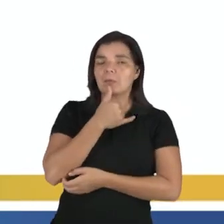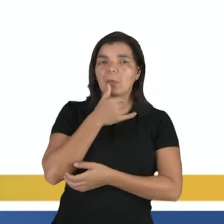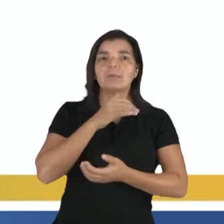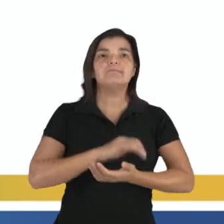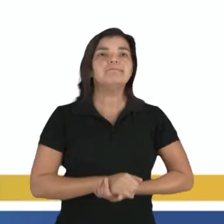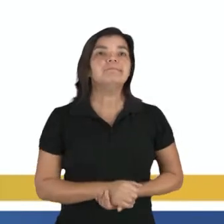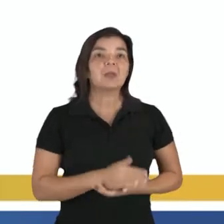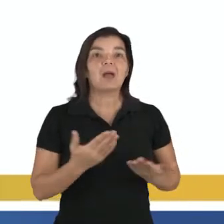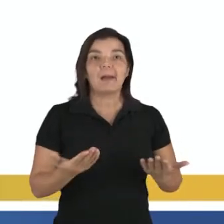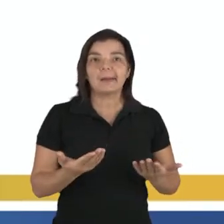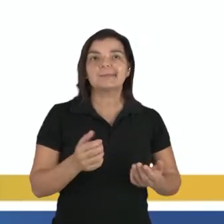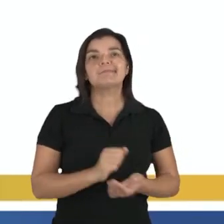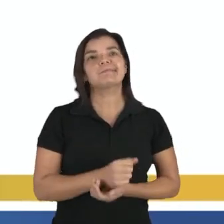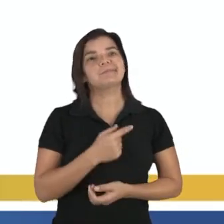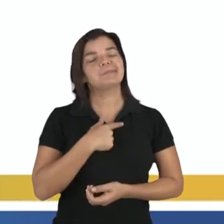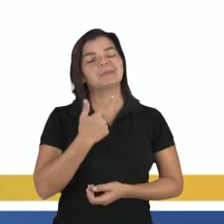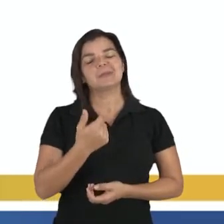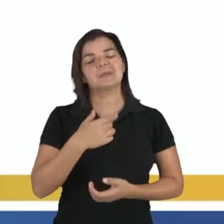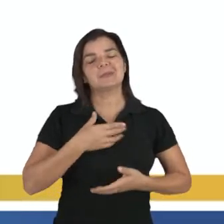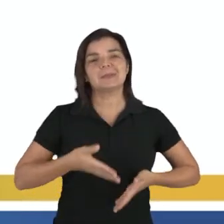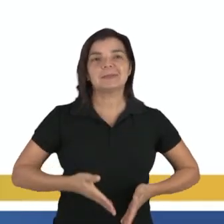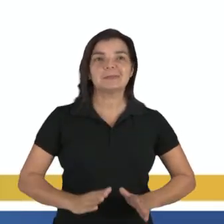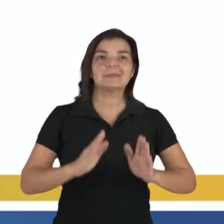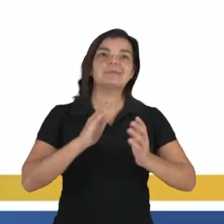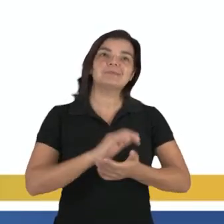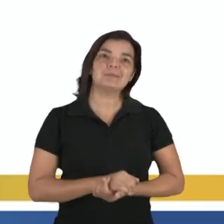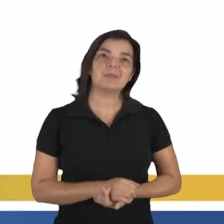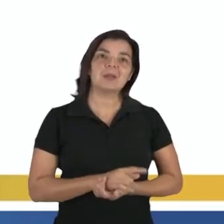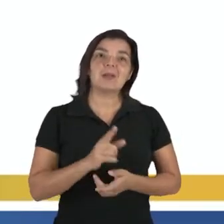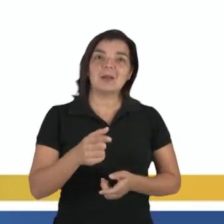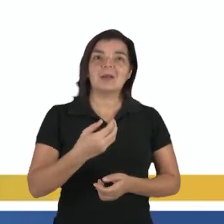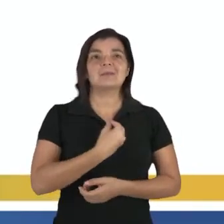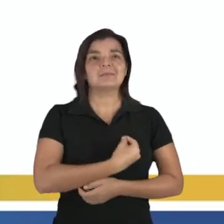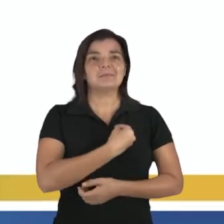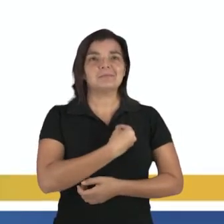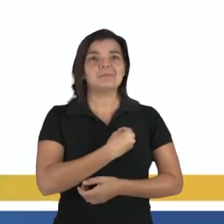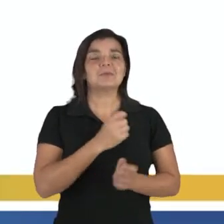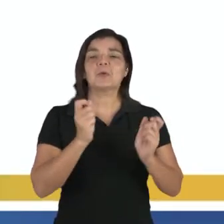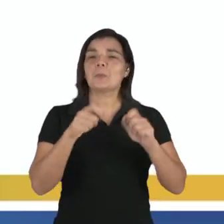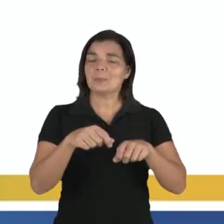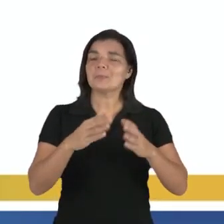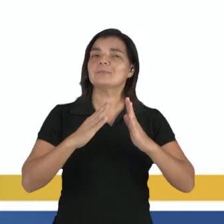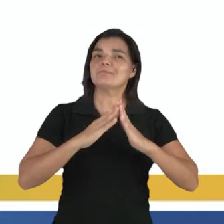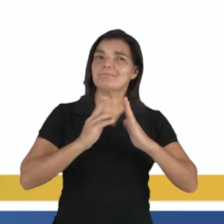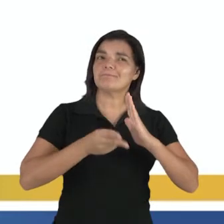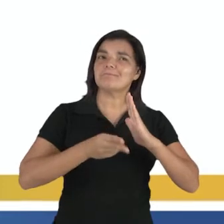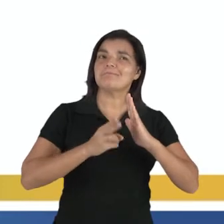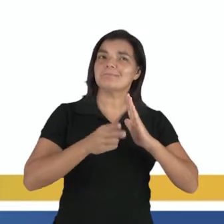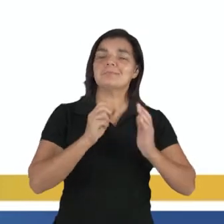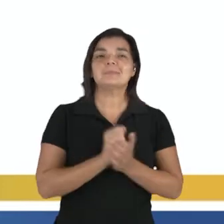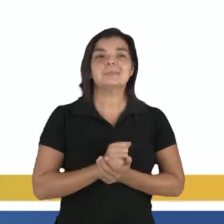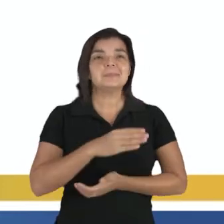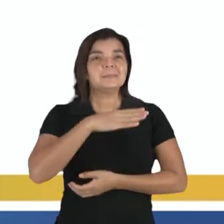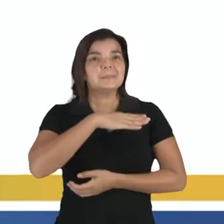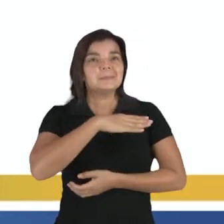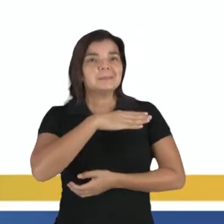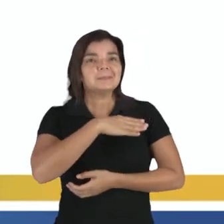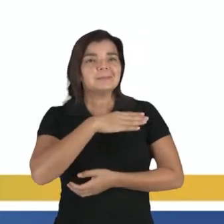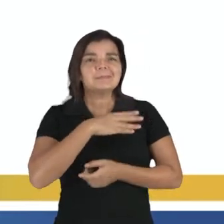triste sinal. Ah, quem me dera ter lá nascido, lá toda a vida poder